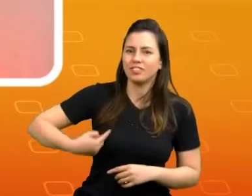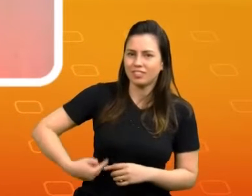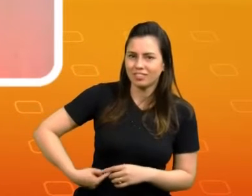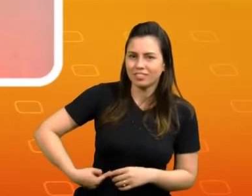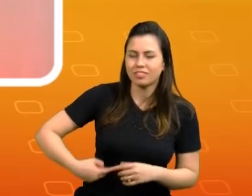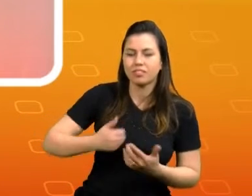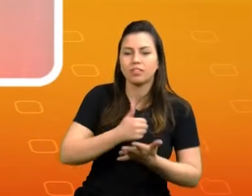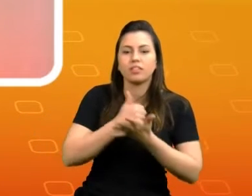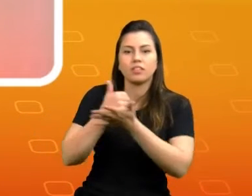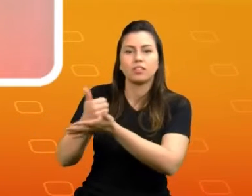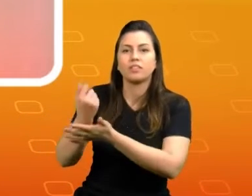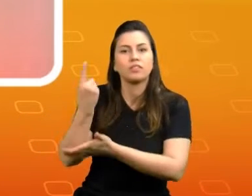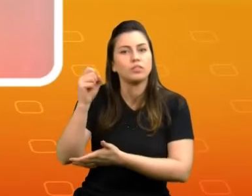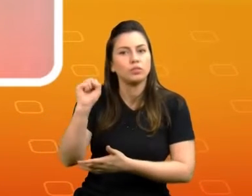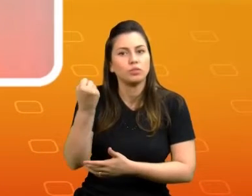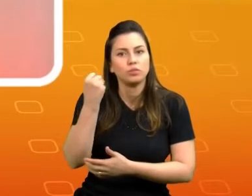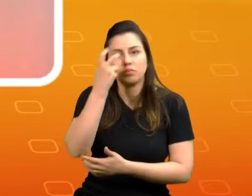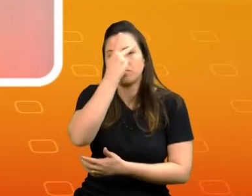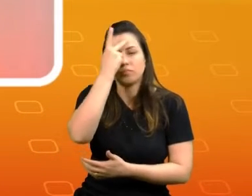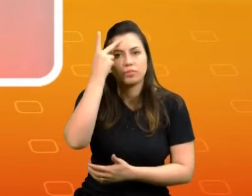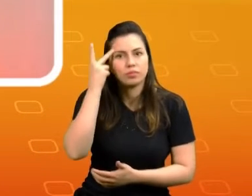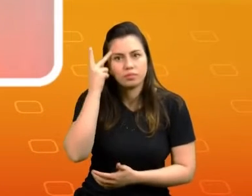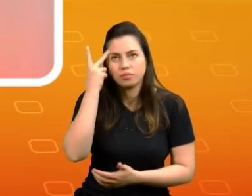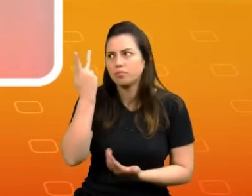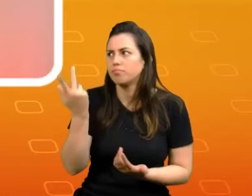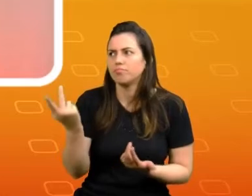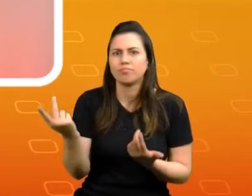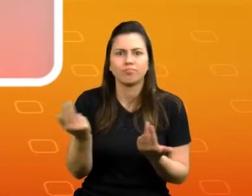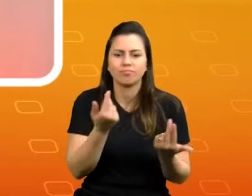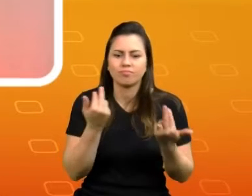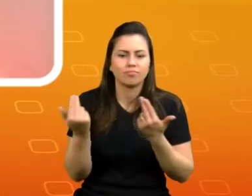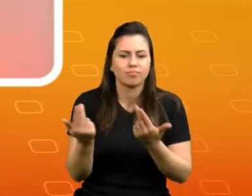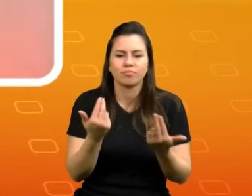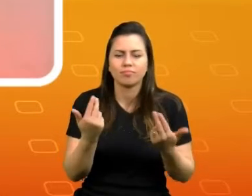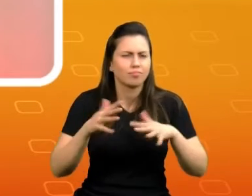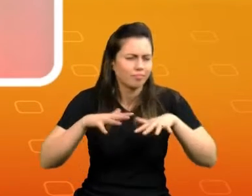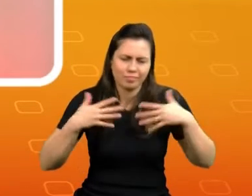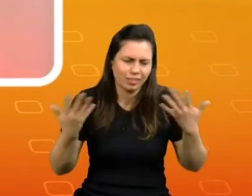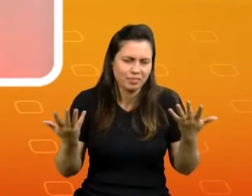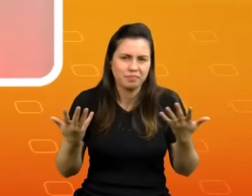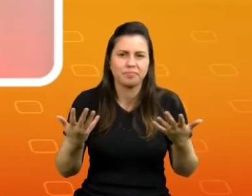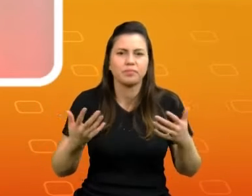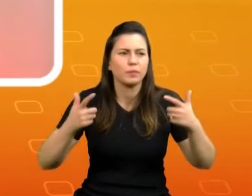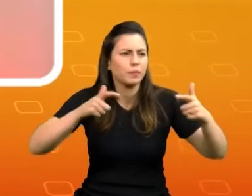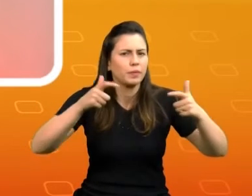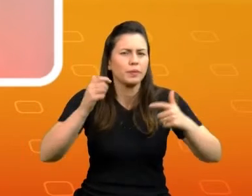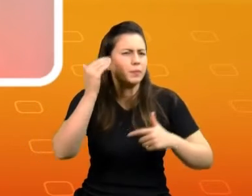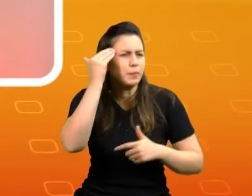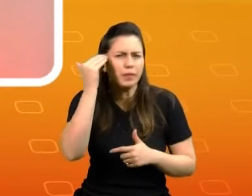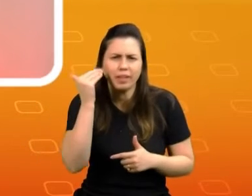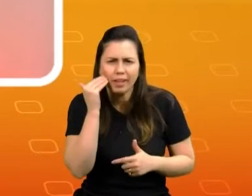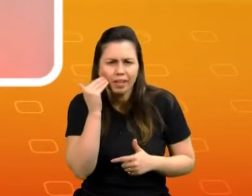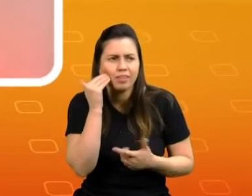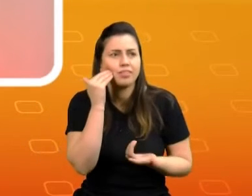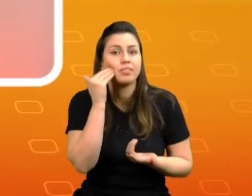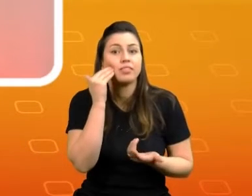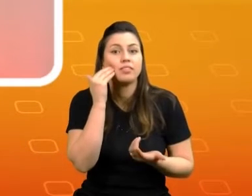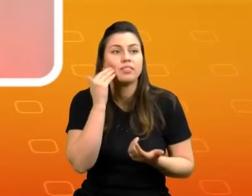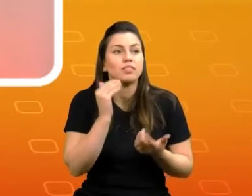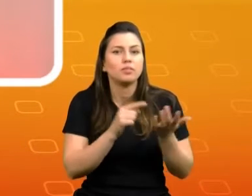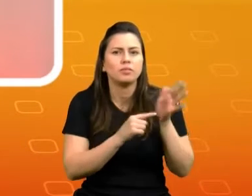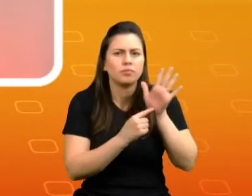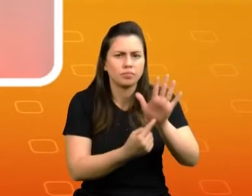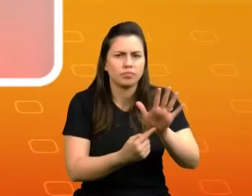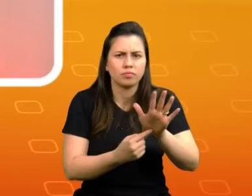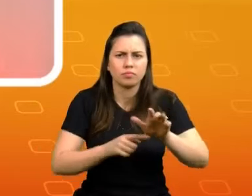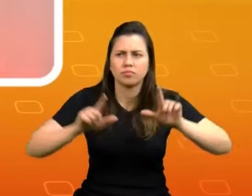mais de 18 pessoas aqui mesma coisa no Mundial de Estados Unidos Coreia não para só fazer o